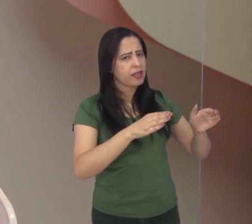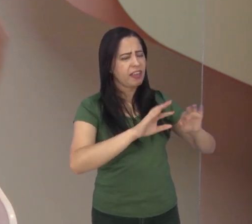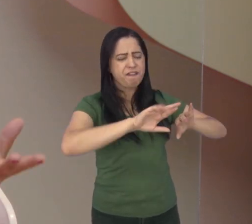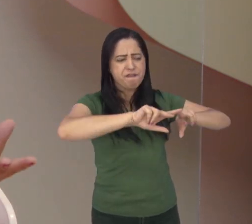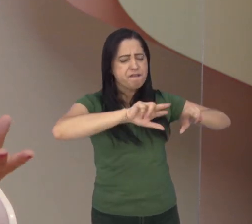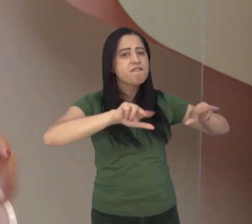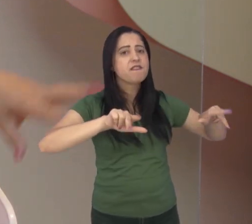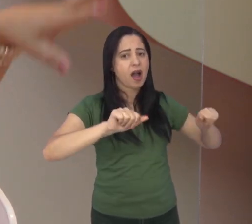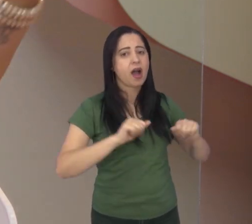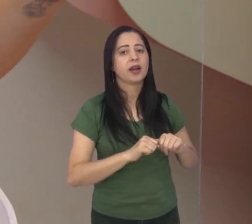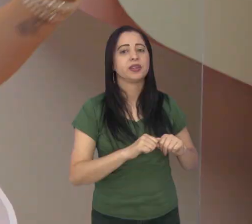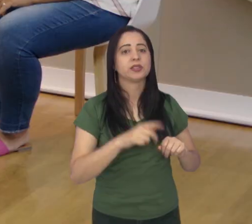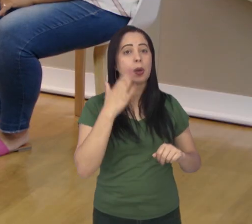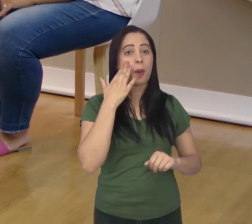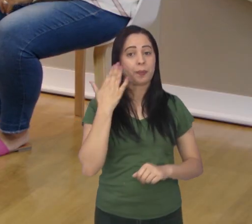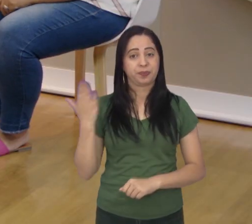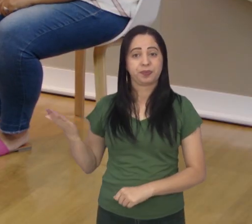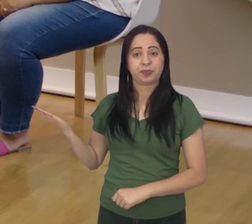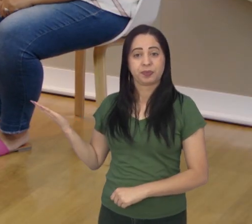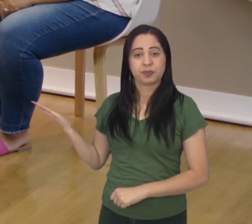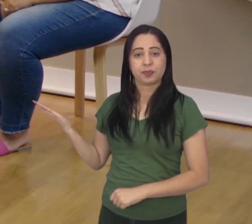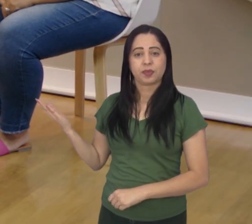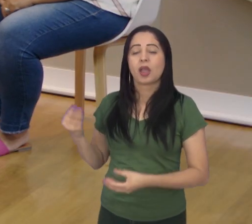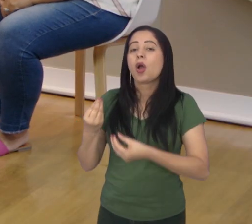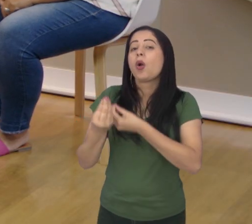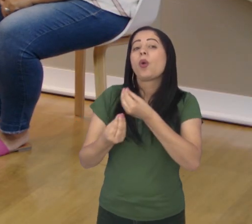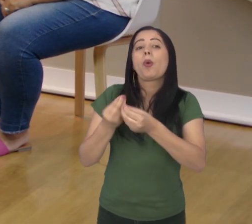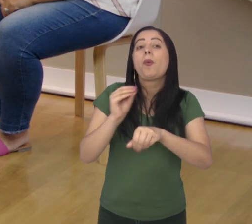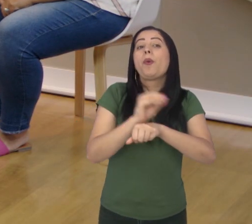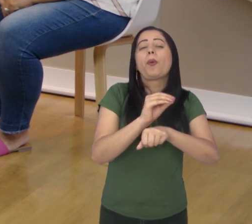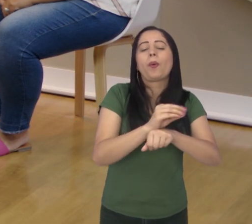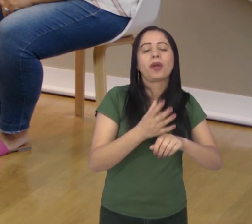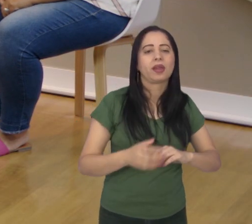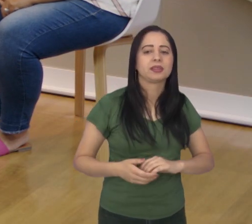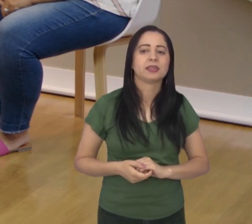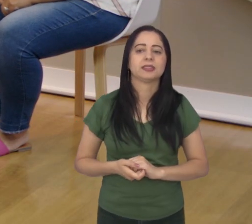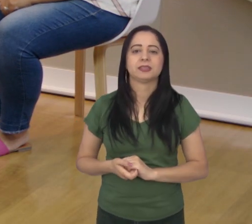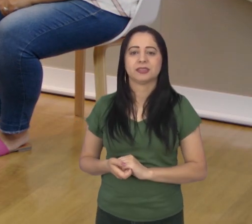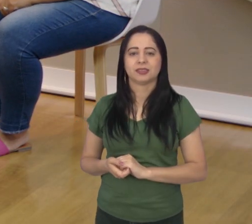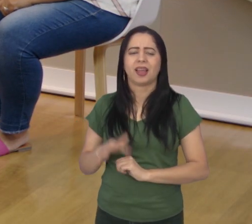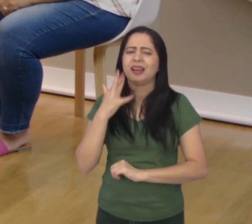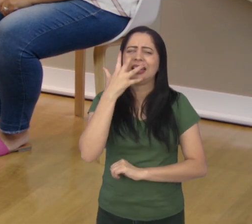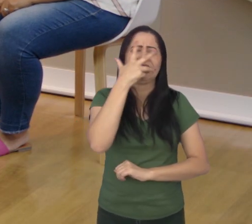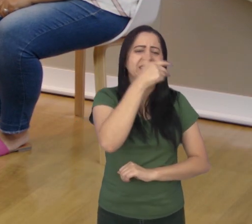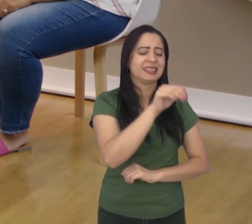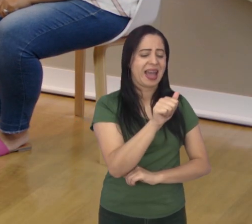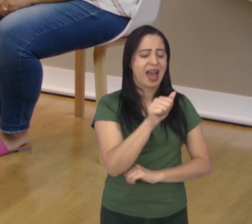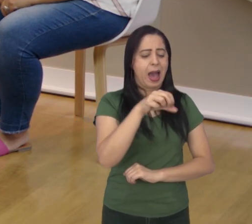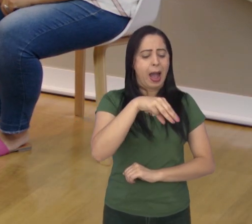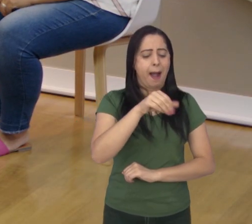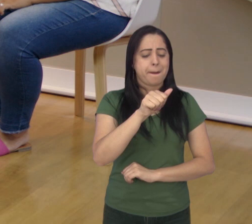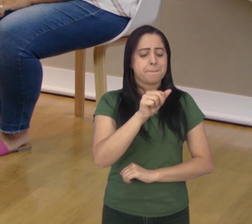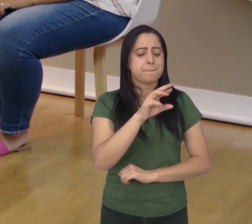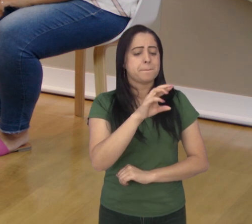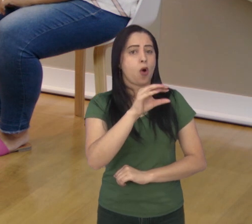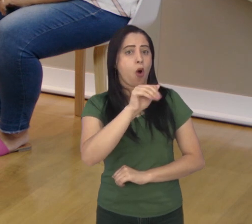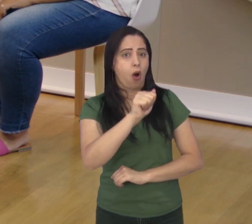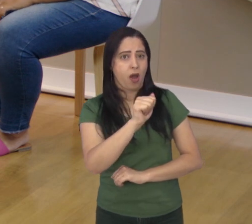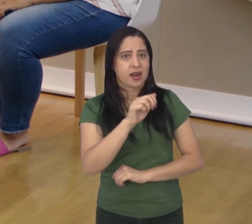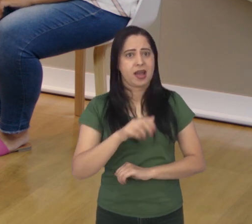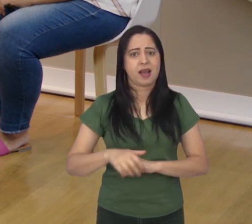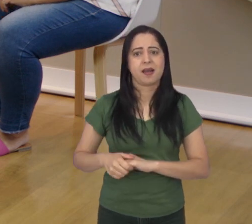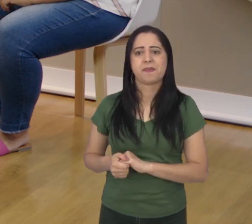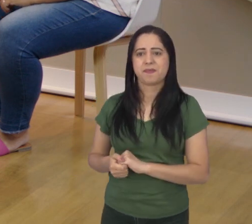árvores frutíferas. A gente tem aqui algumas imagens. Quais os cuidados? Olha, plantas... Olha que linda amora. Tá linda, linda, Nossa.